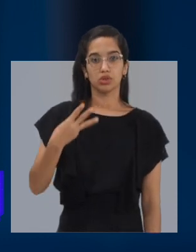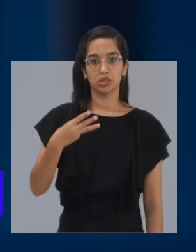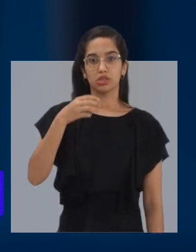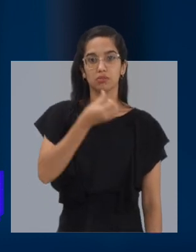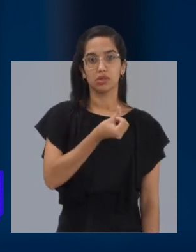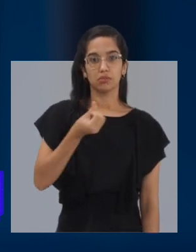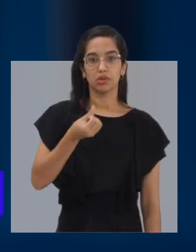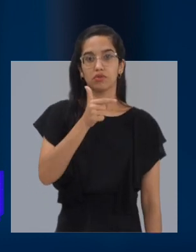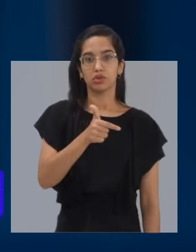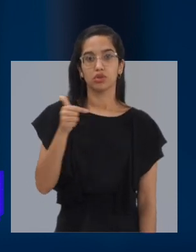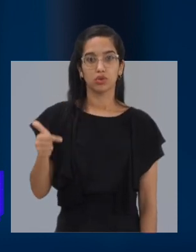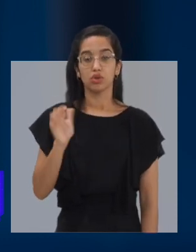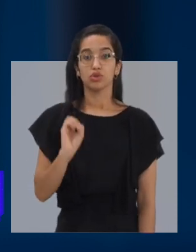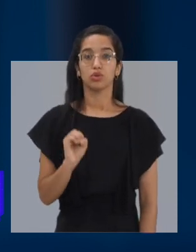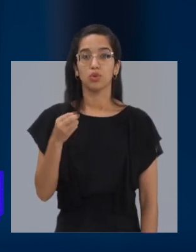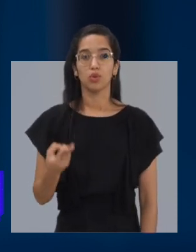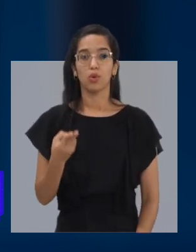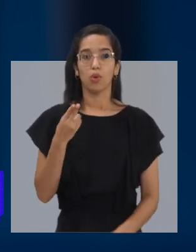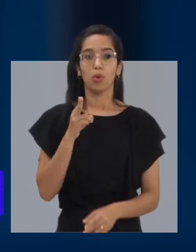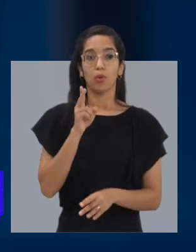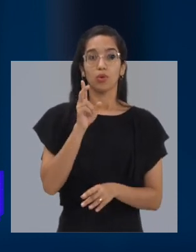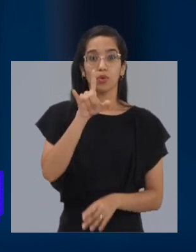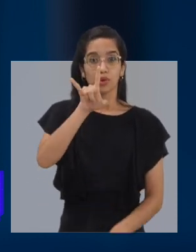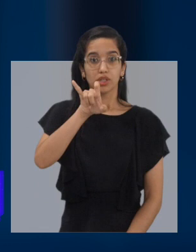3223-6622 ou então seguir o nosso Instagram,